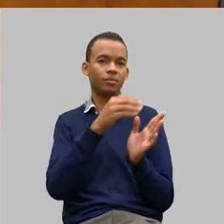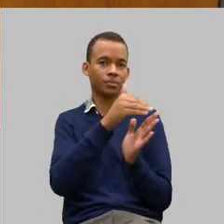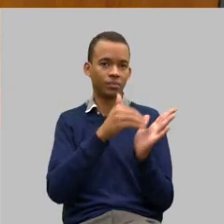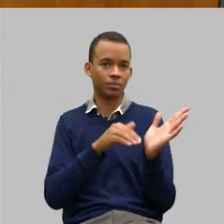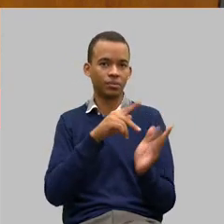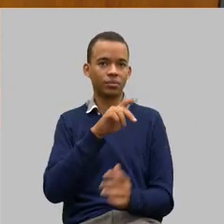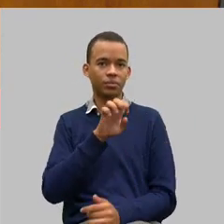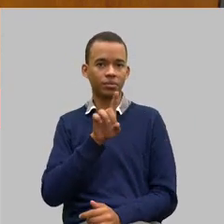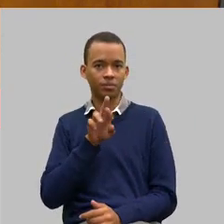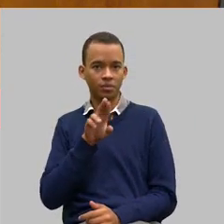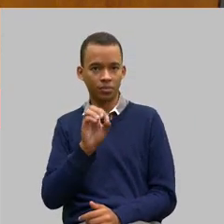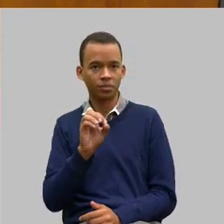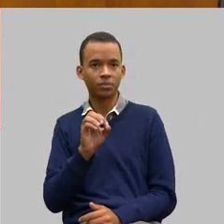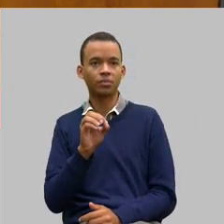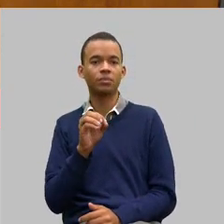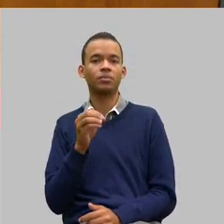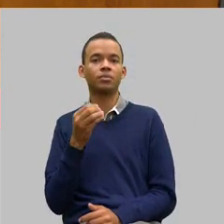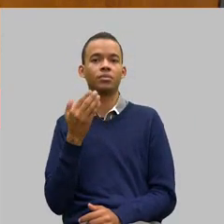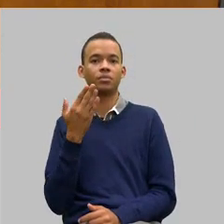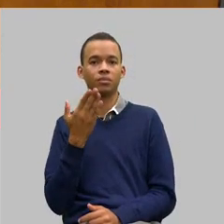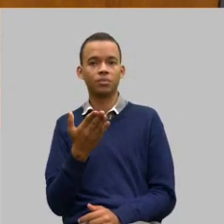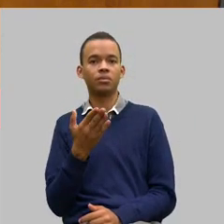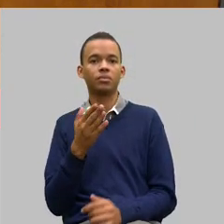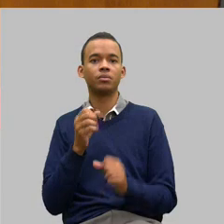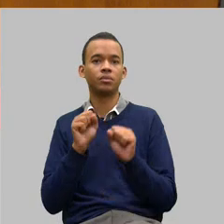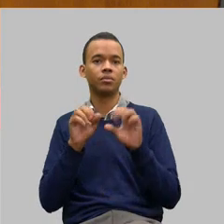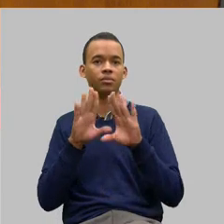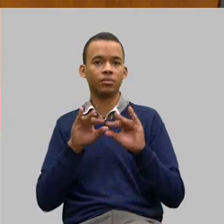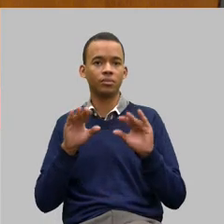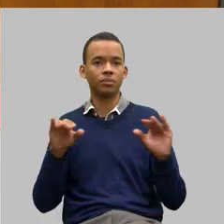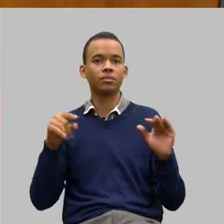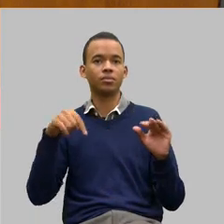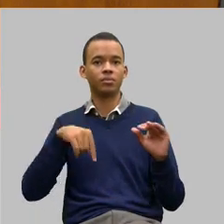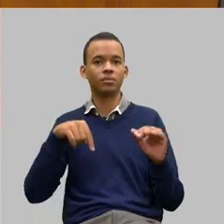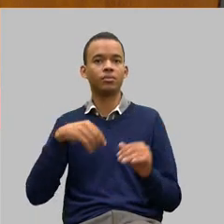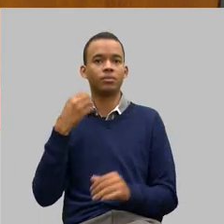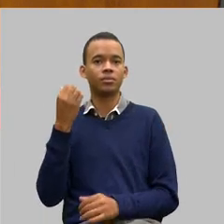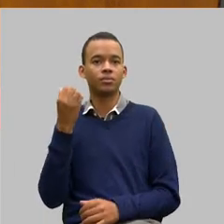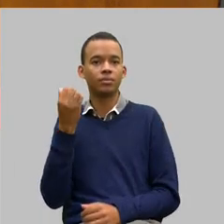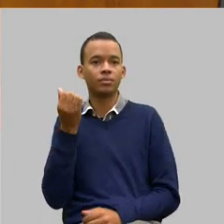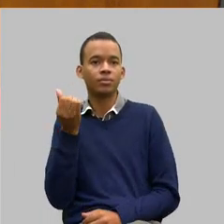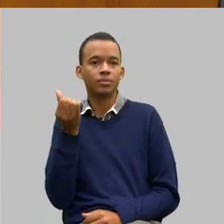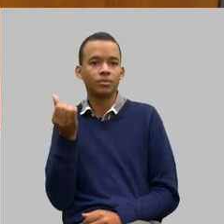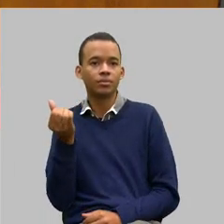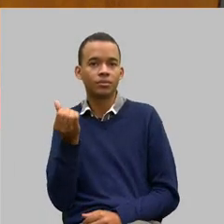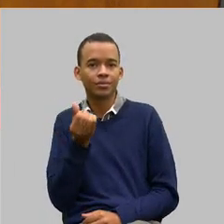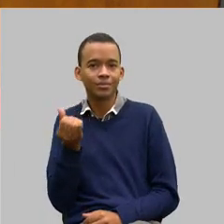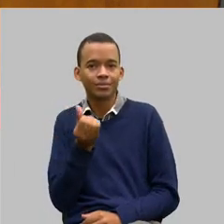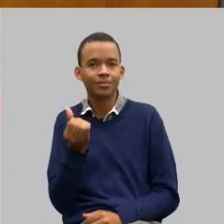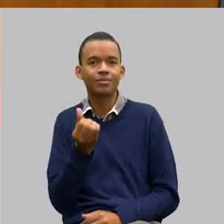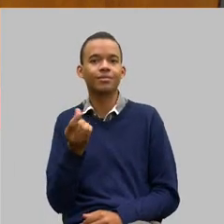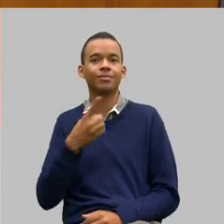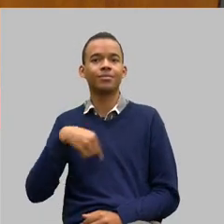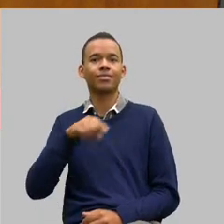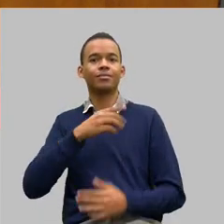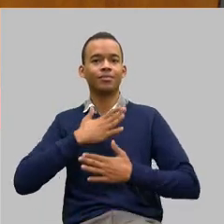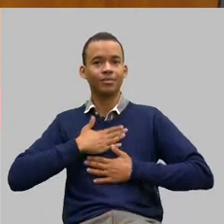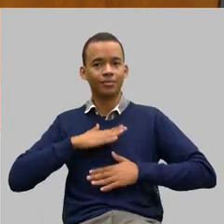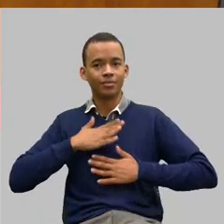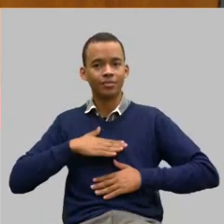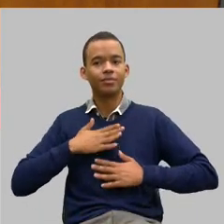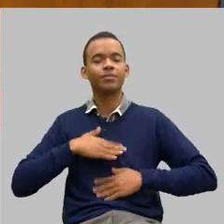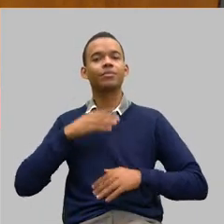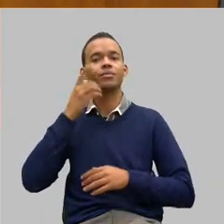e vossa excelência pode ficar muito tranquilo aqui tá muito Light nessa sexta-feira Nós só estamos com deputados colegas